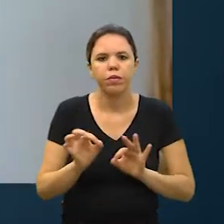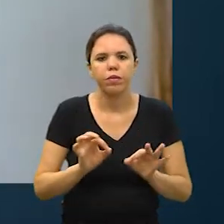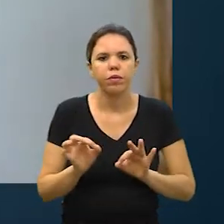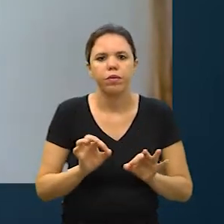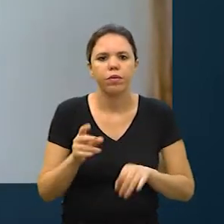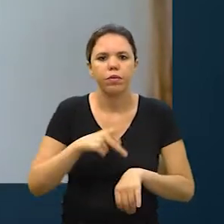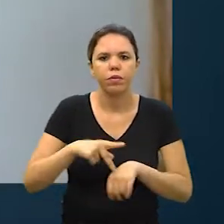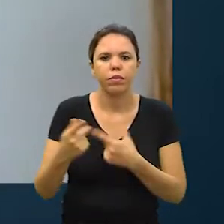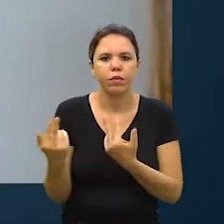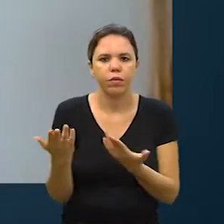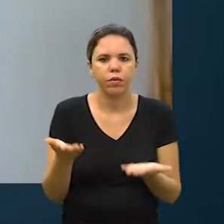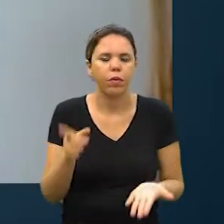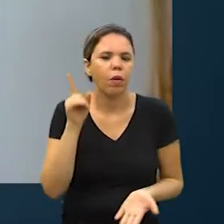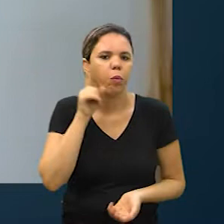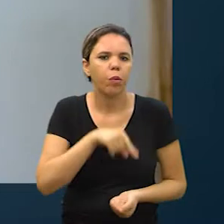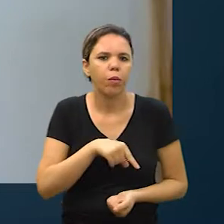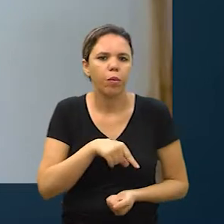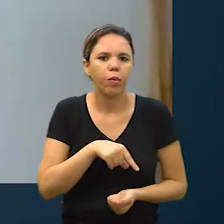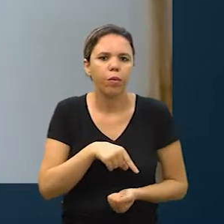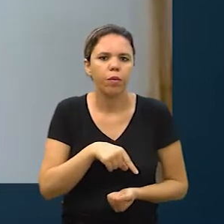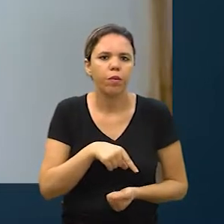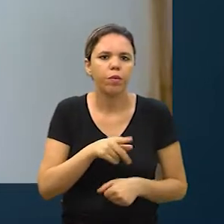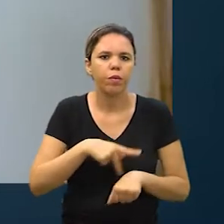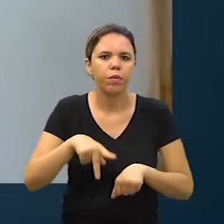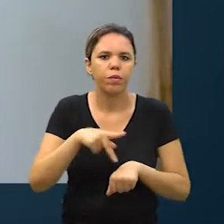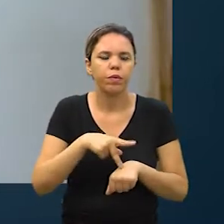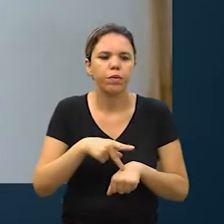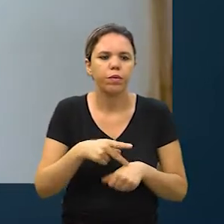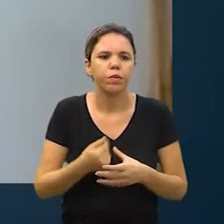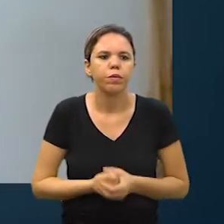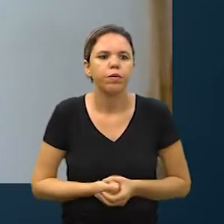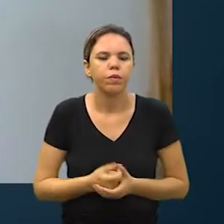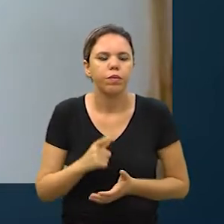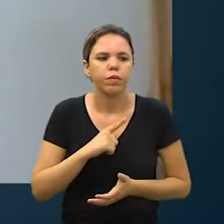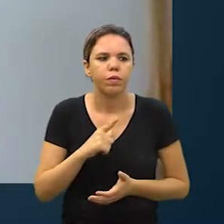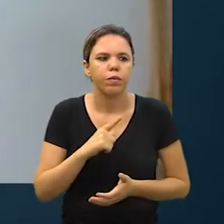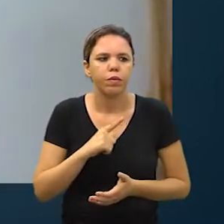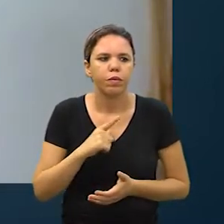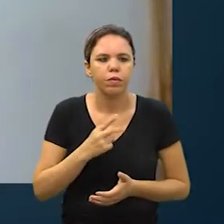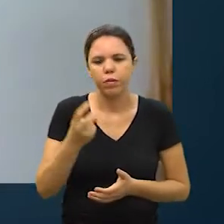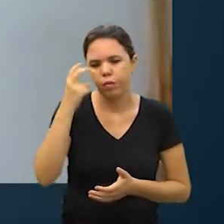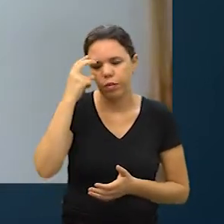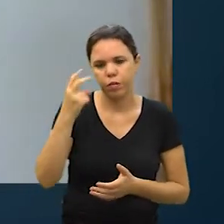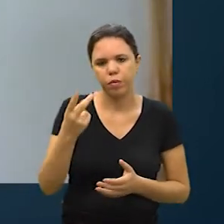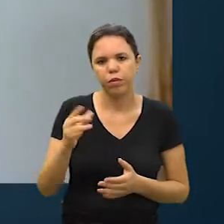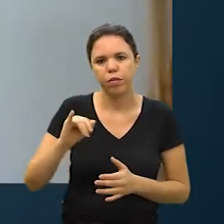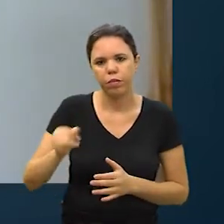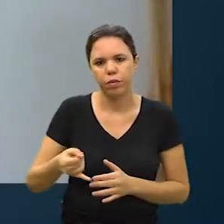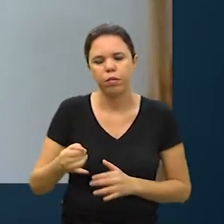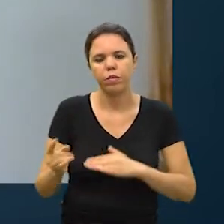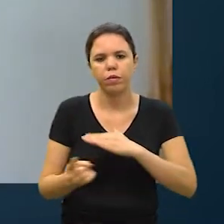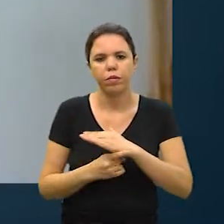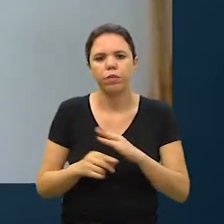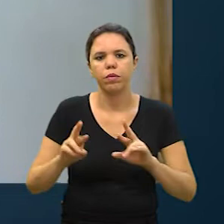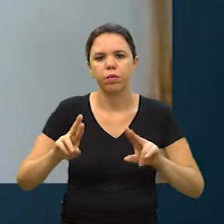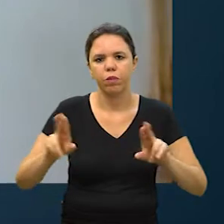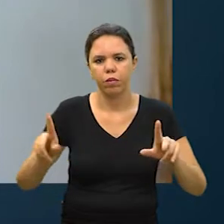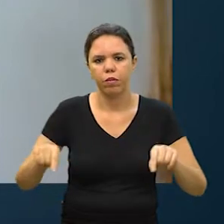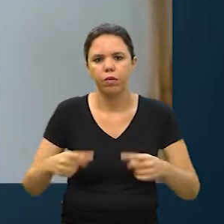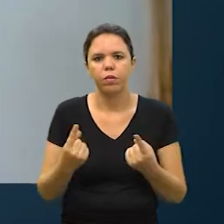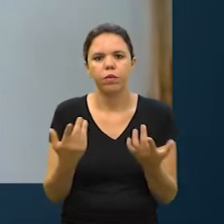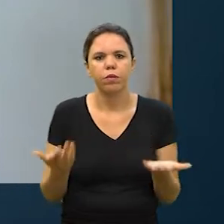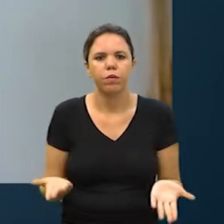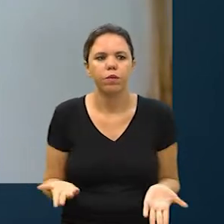formato, num país como os Estados Unidos ou alguns países, que têm uma cultura de consumo diferente, é um grande